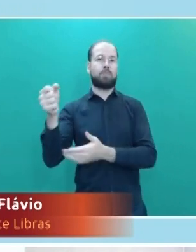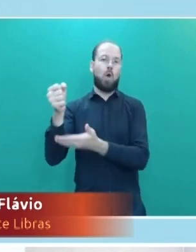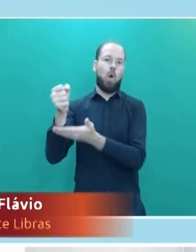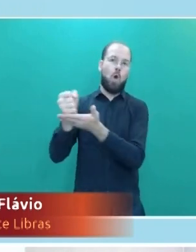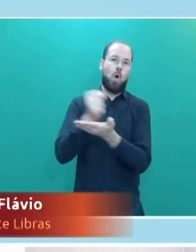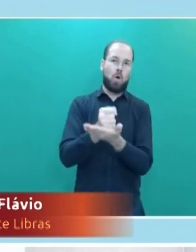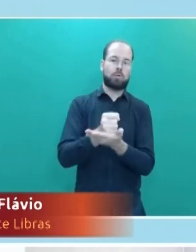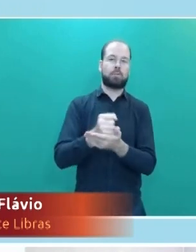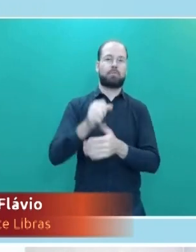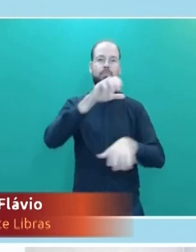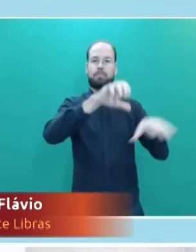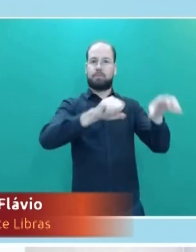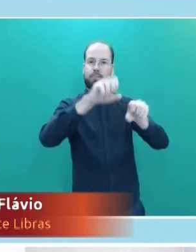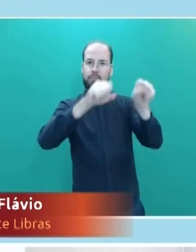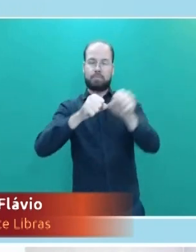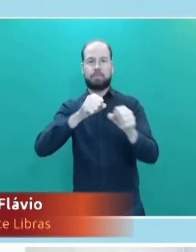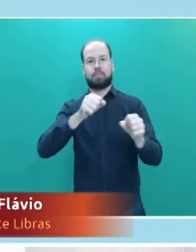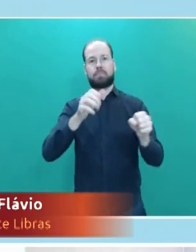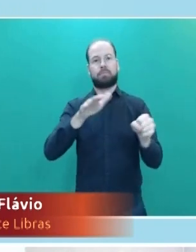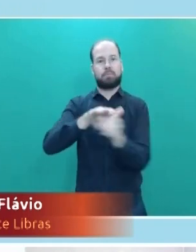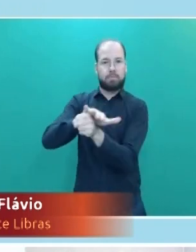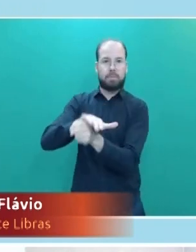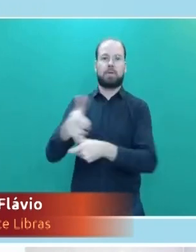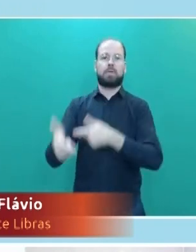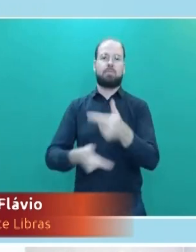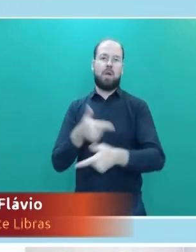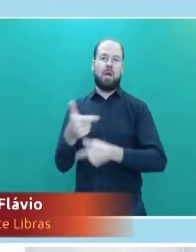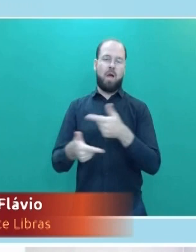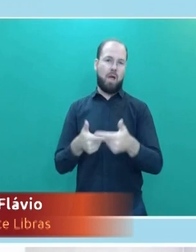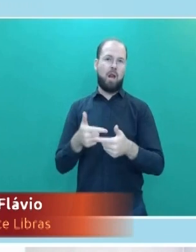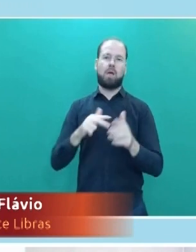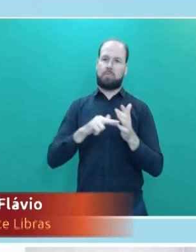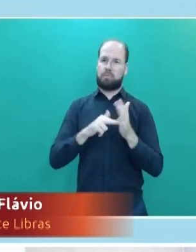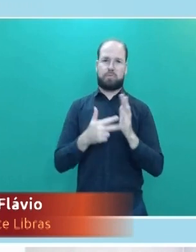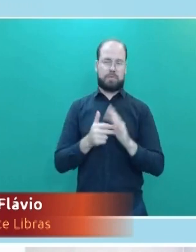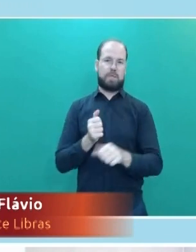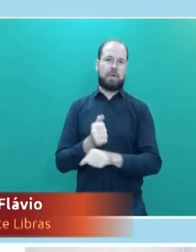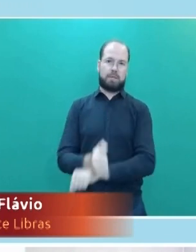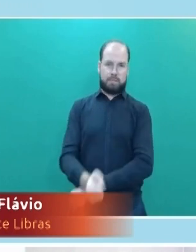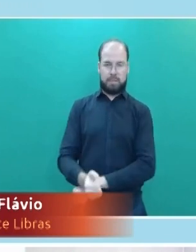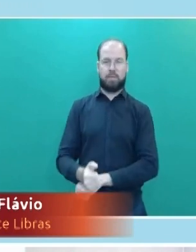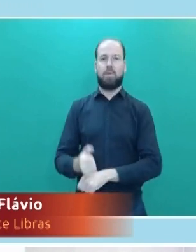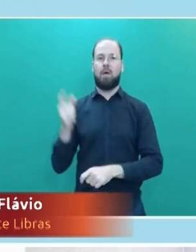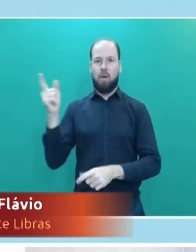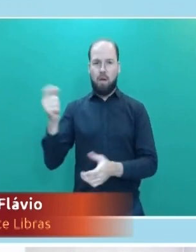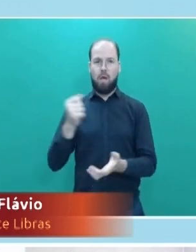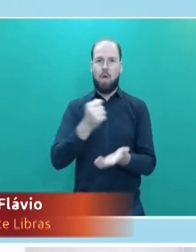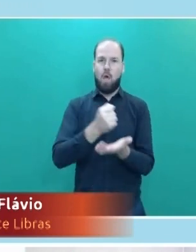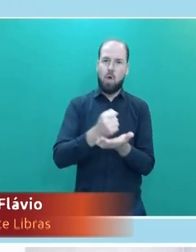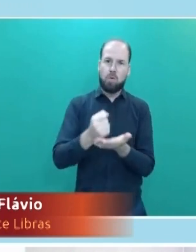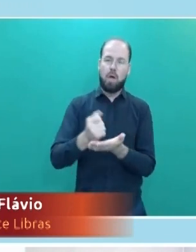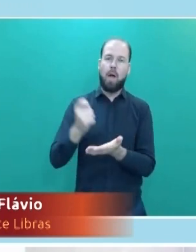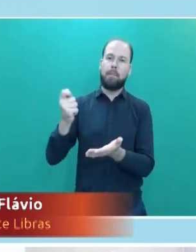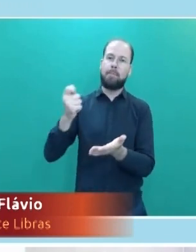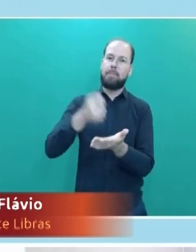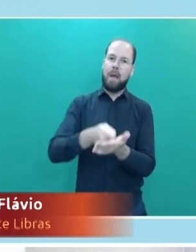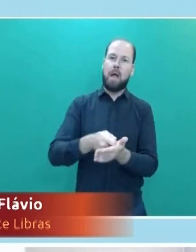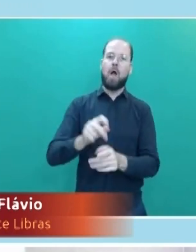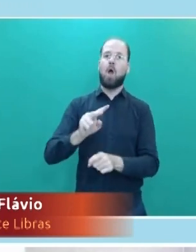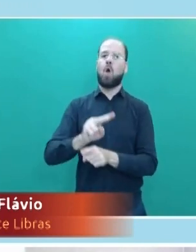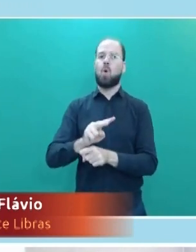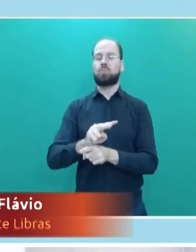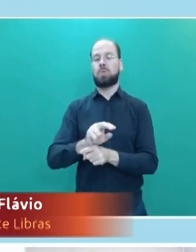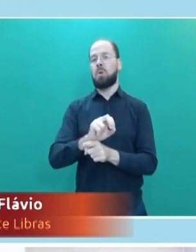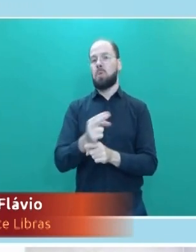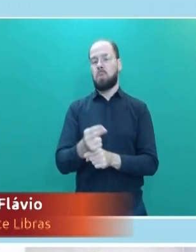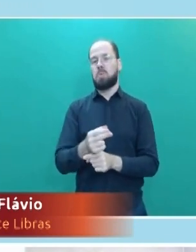se responsabilizar para o trabalho sujo. Contrata, paga cuida desse povo ou descuida, que